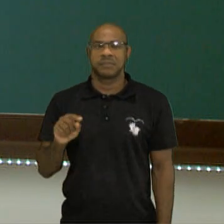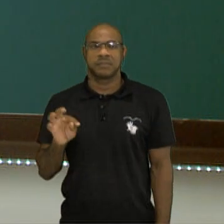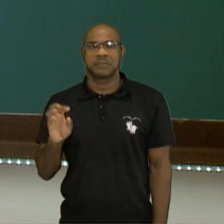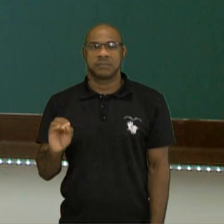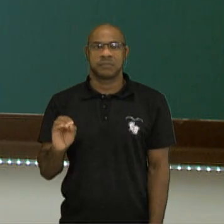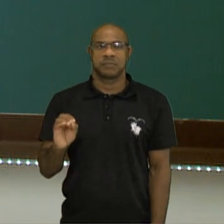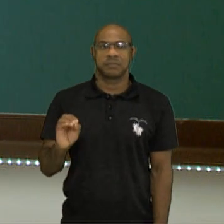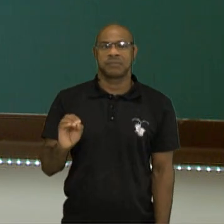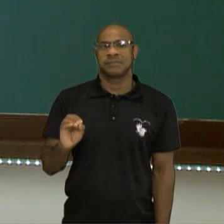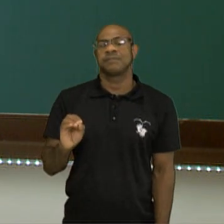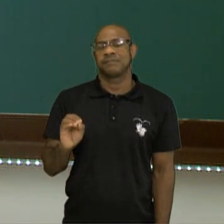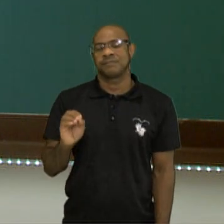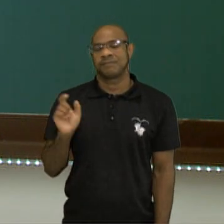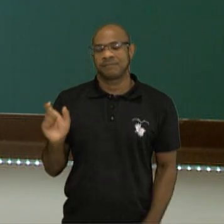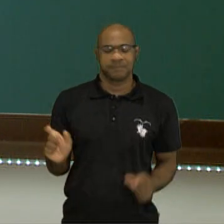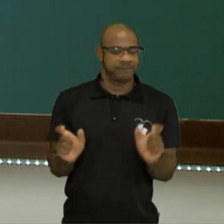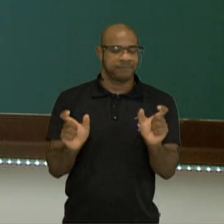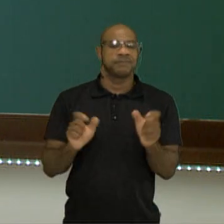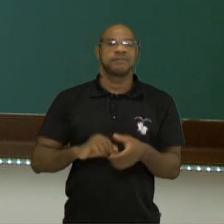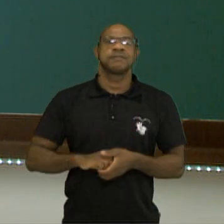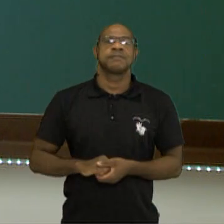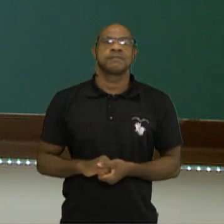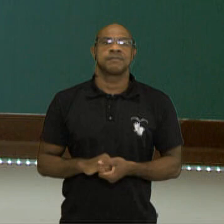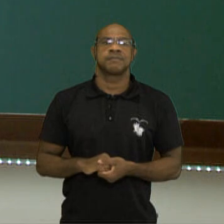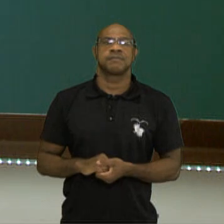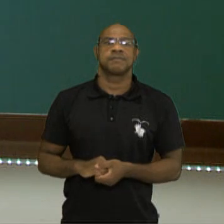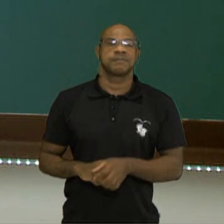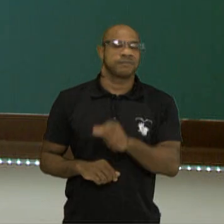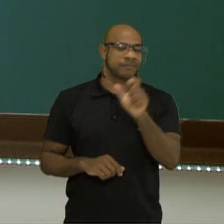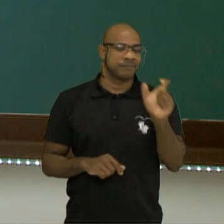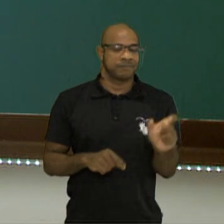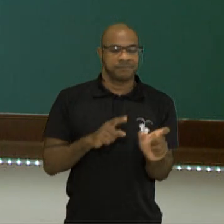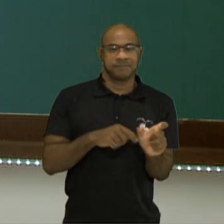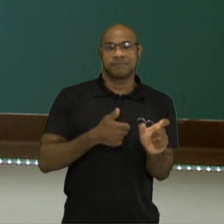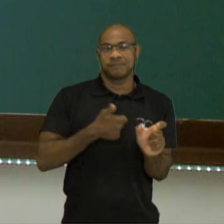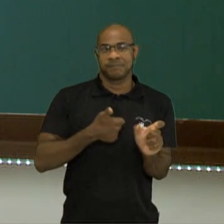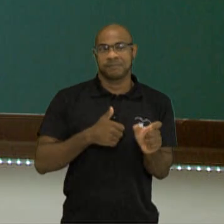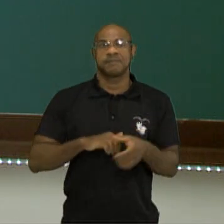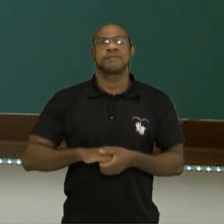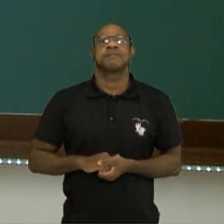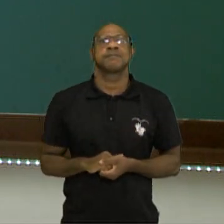mas ainda assim você sabe que na língua portuguesa tem que ter, porque é uma pergunta, ok?